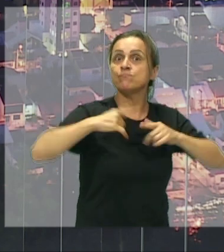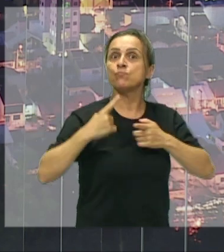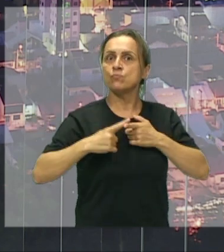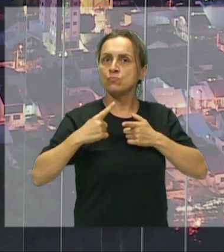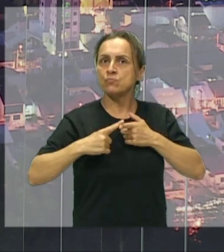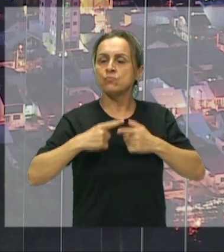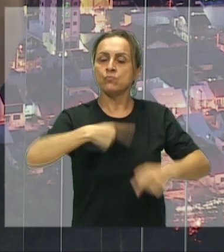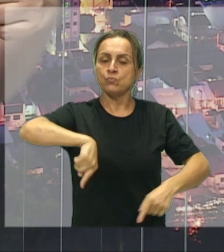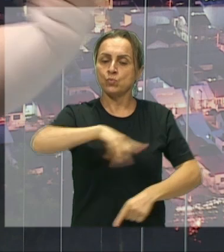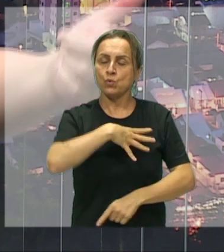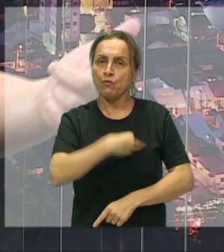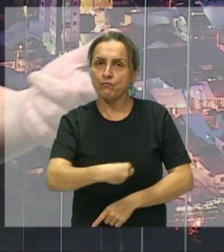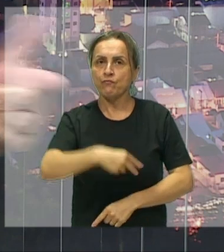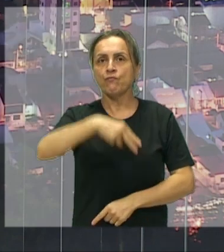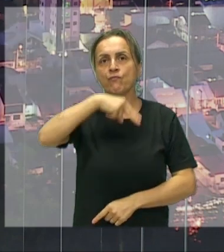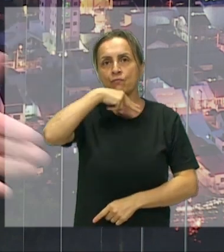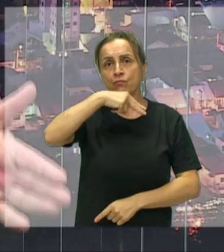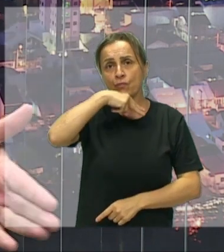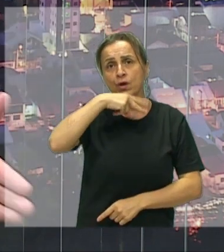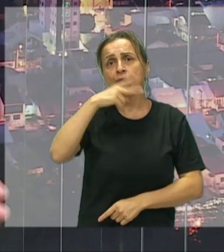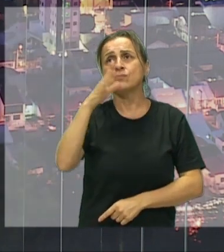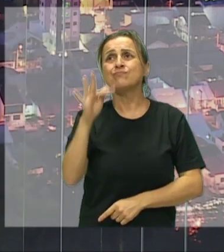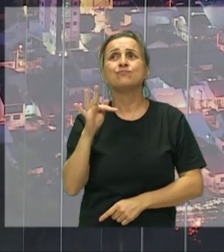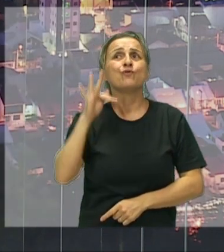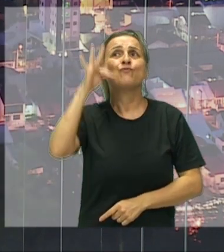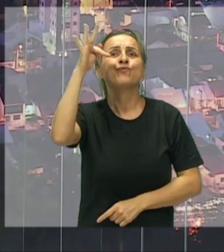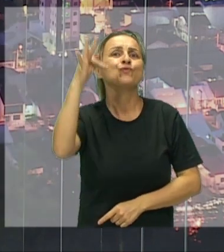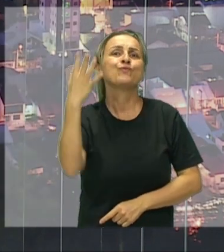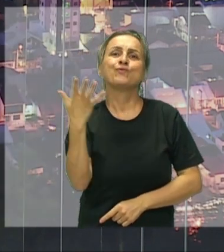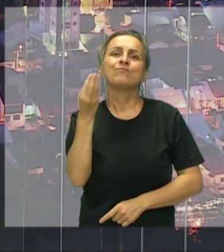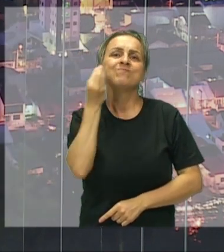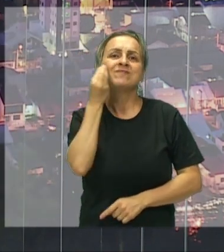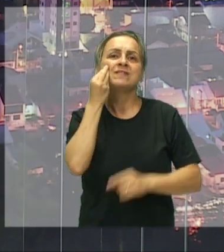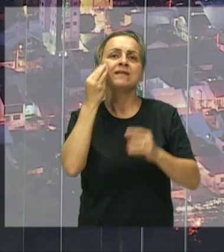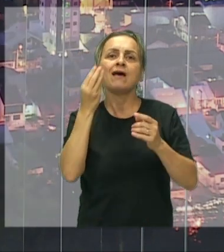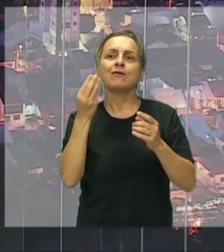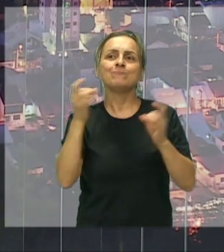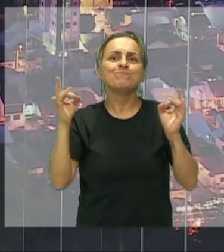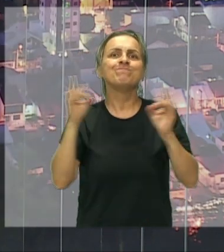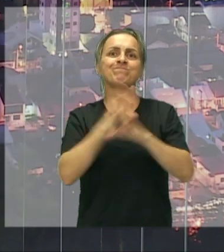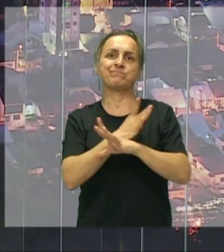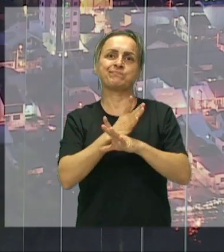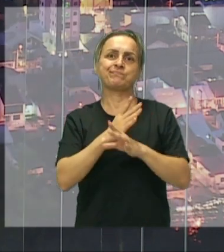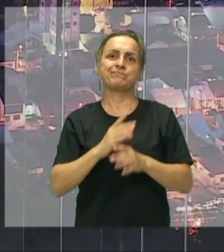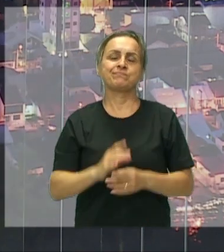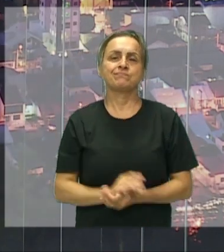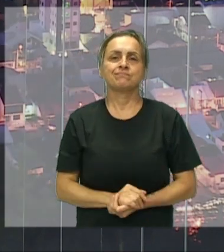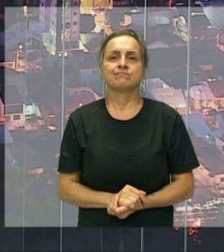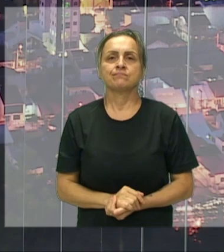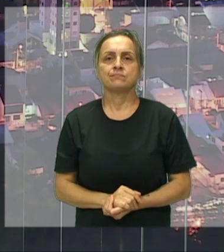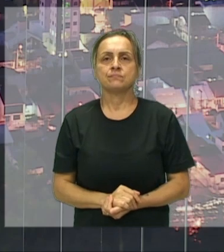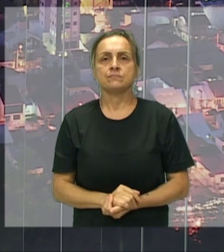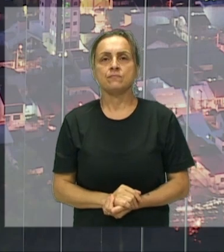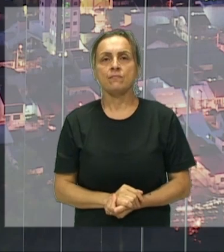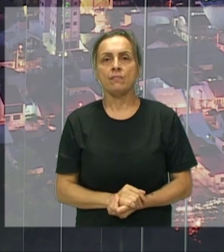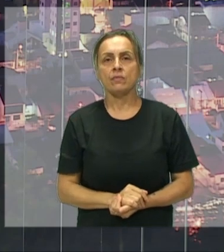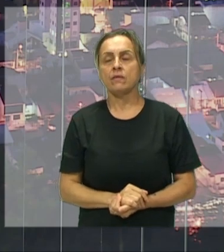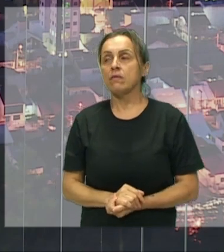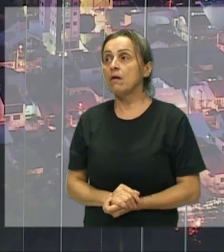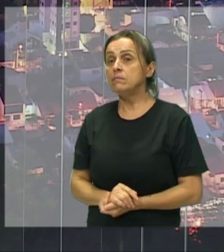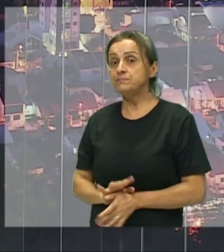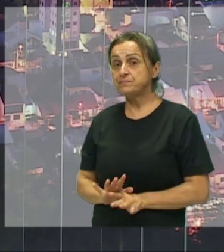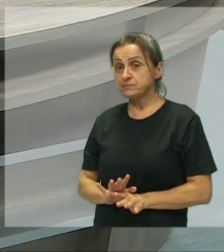os nossos netos, de que algum dia não se precise mais dessas campanhas, como a Itajaí Sem Racismo. Então, eu penso que todas